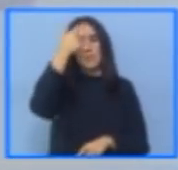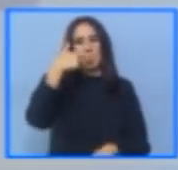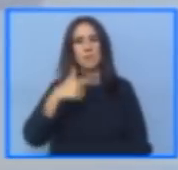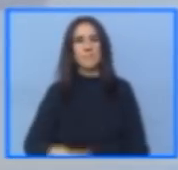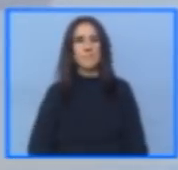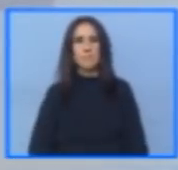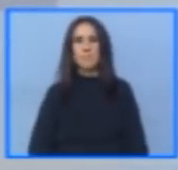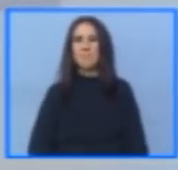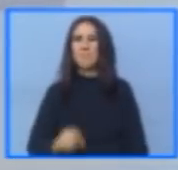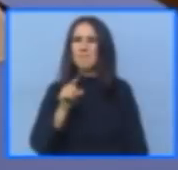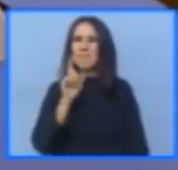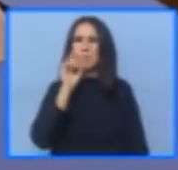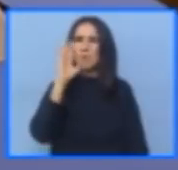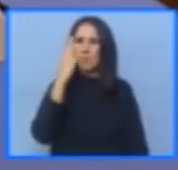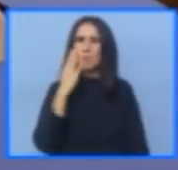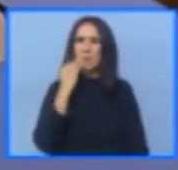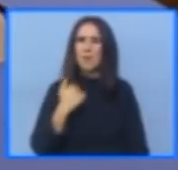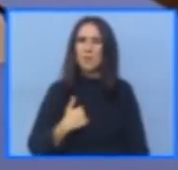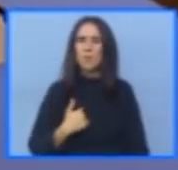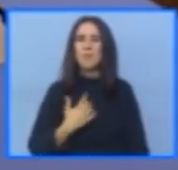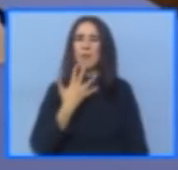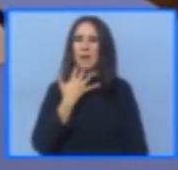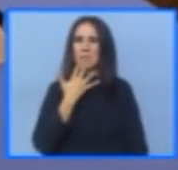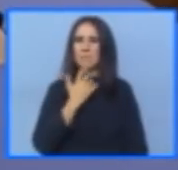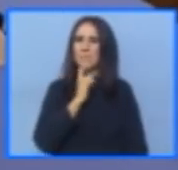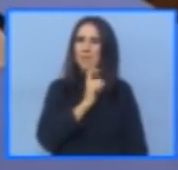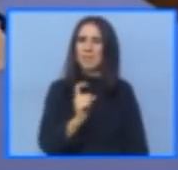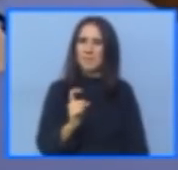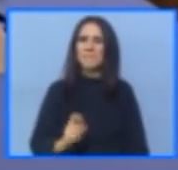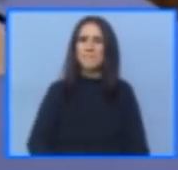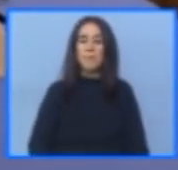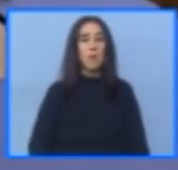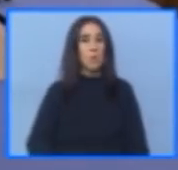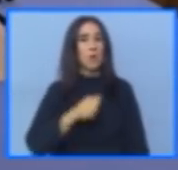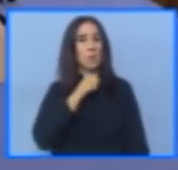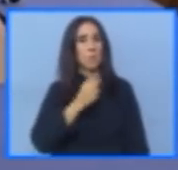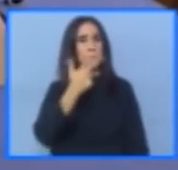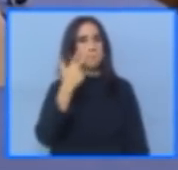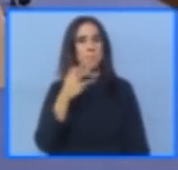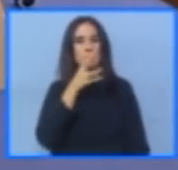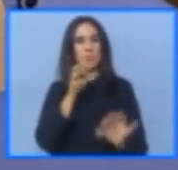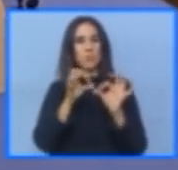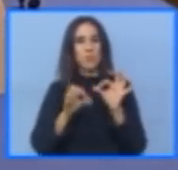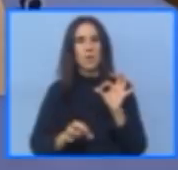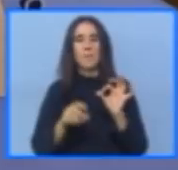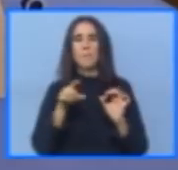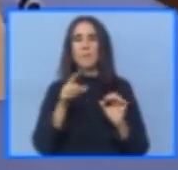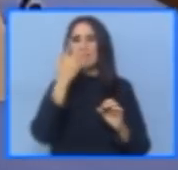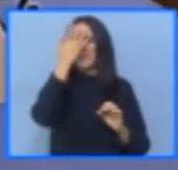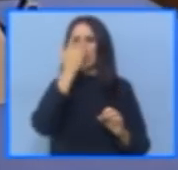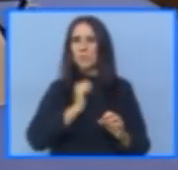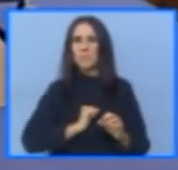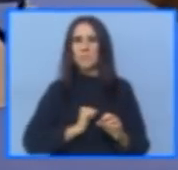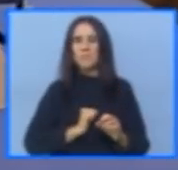muito importante, mas alerto para uma certa prudência. Estou totalmente de acordo com o que foi dito, mas isso, do meu ponto de vista, não